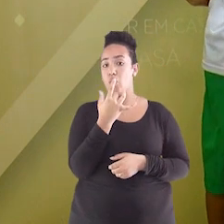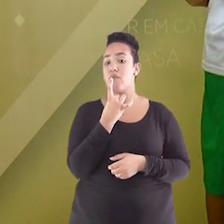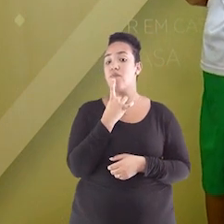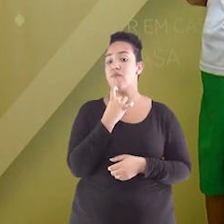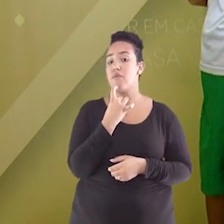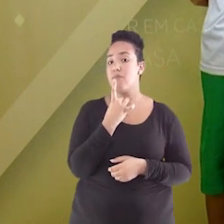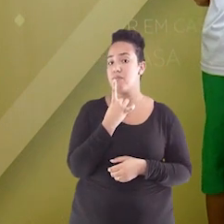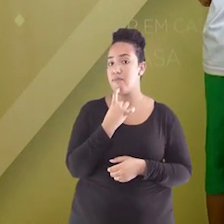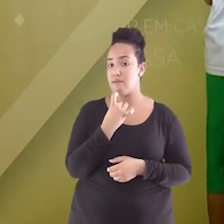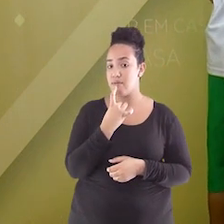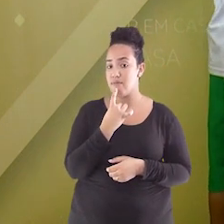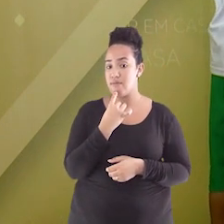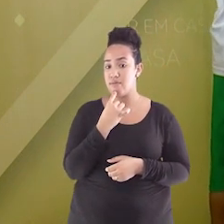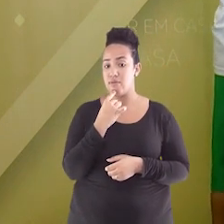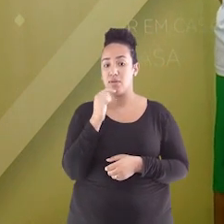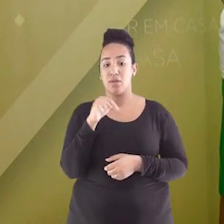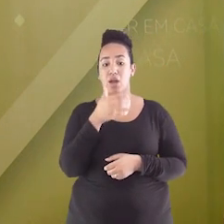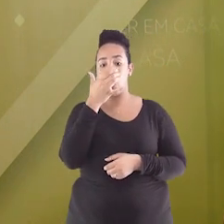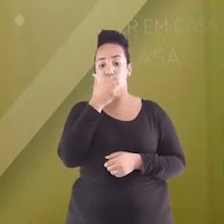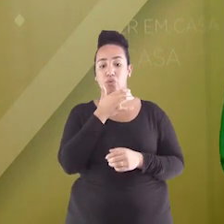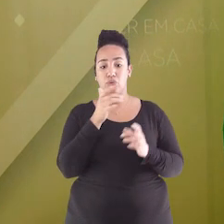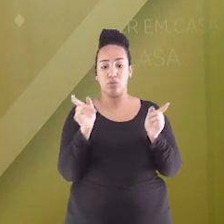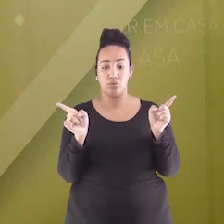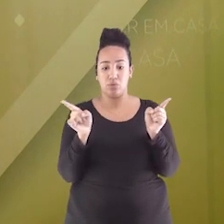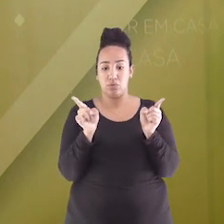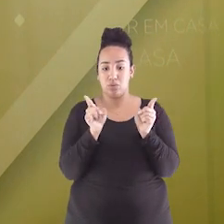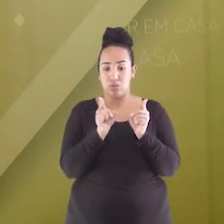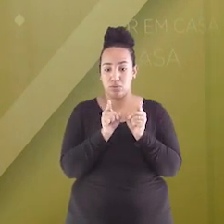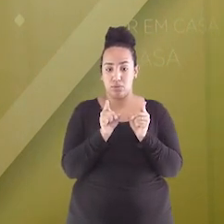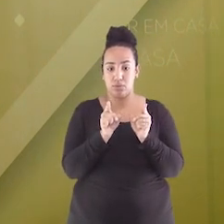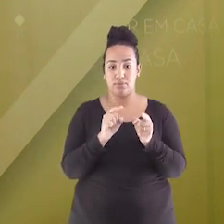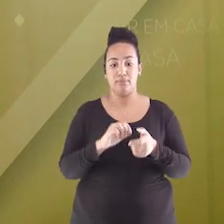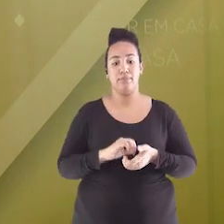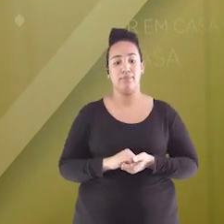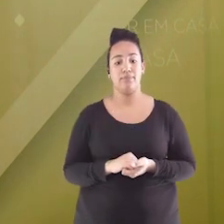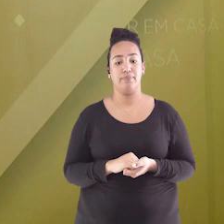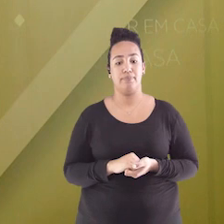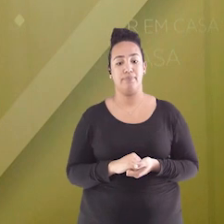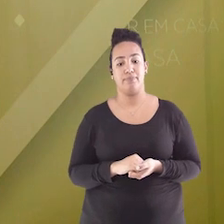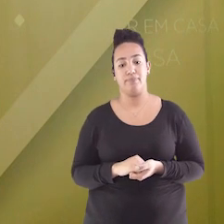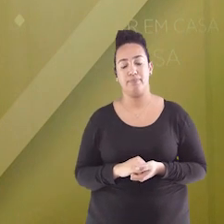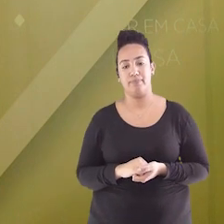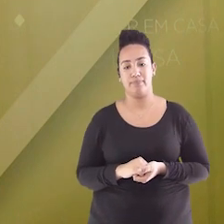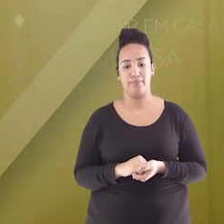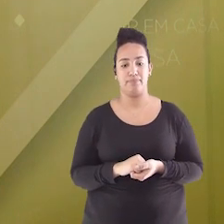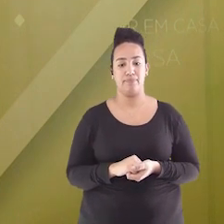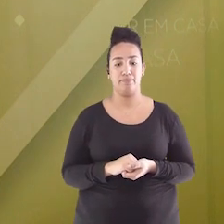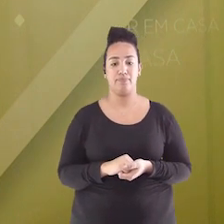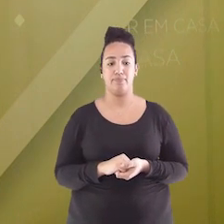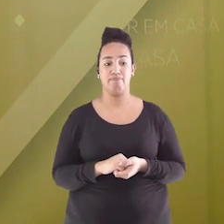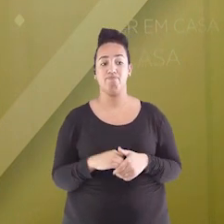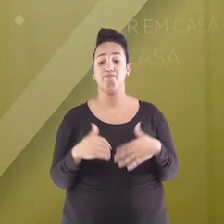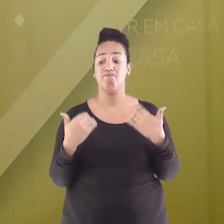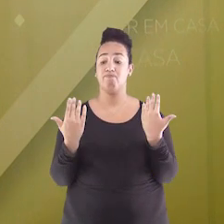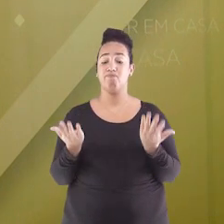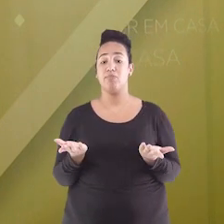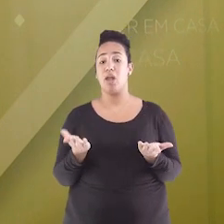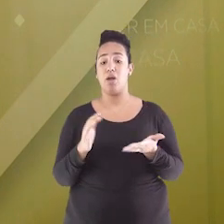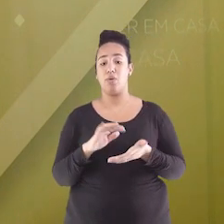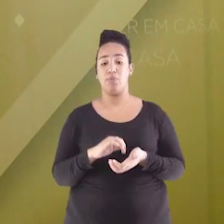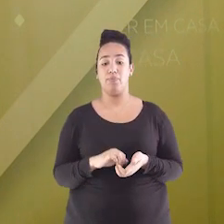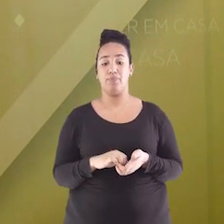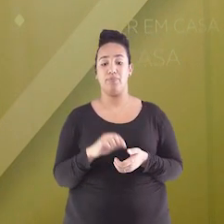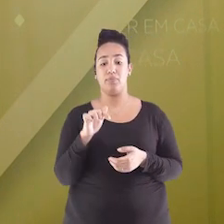vermelha... E ela é pequena. Ok, eu vou chegar um pouco. Não tem problema. E aí, qual